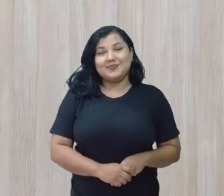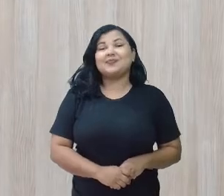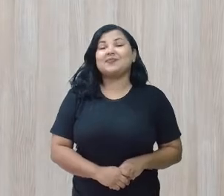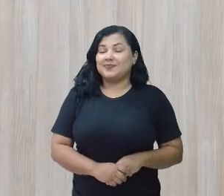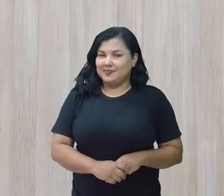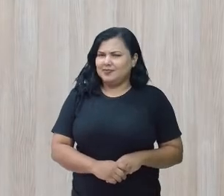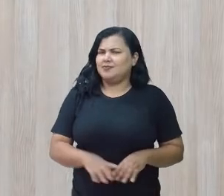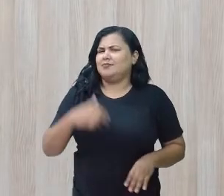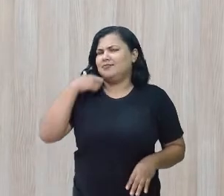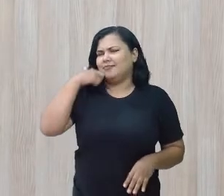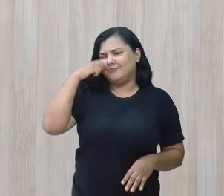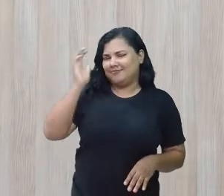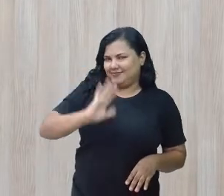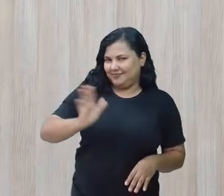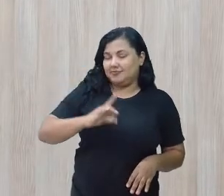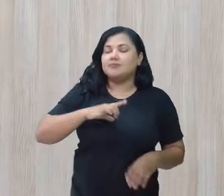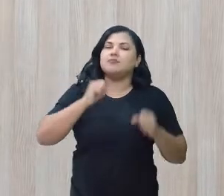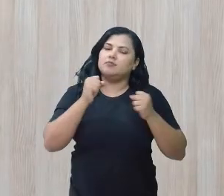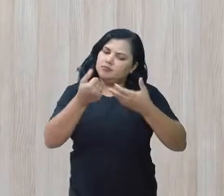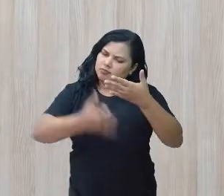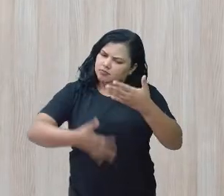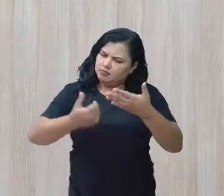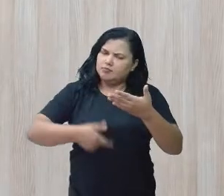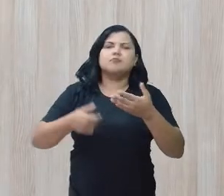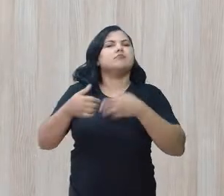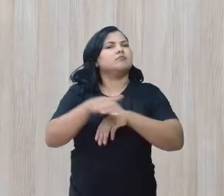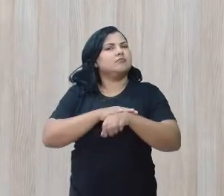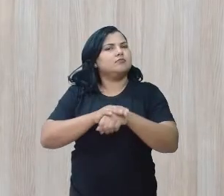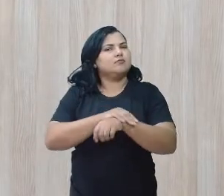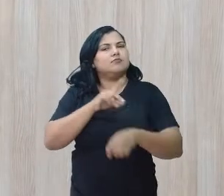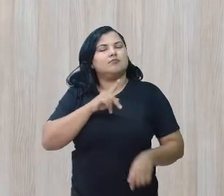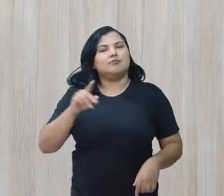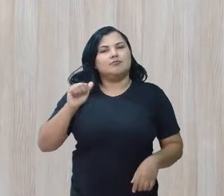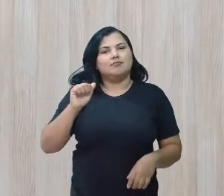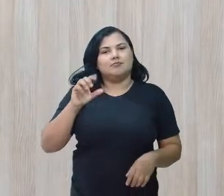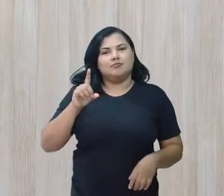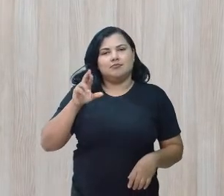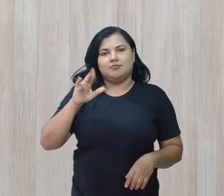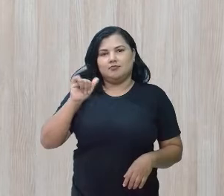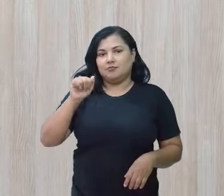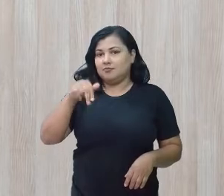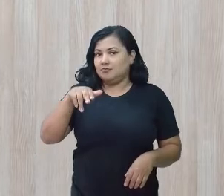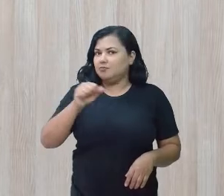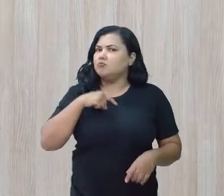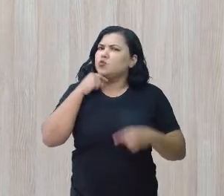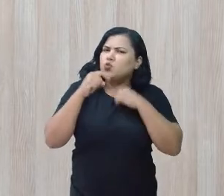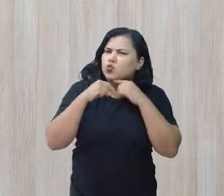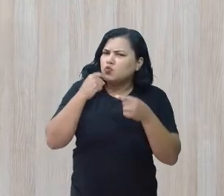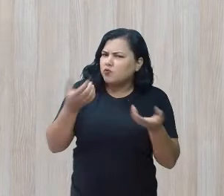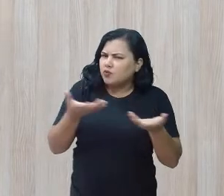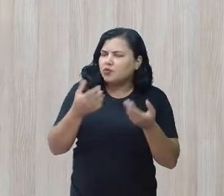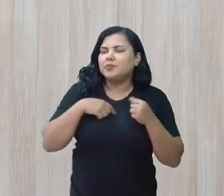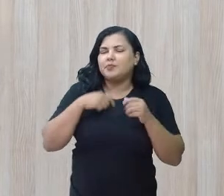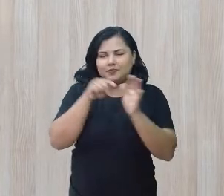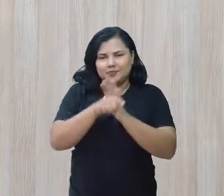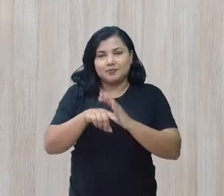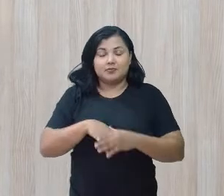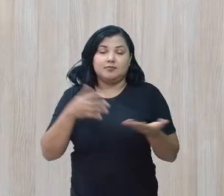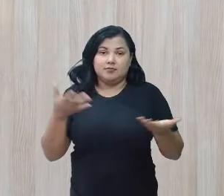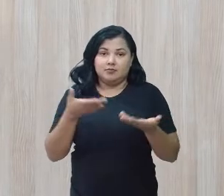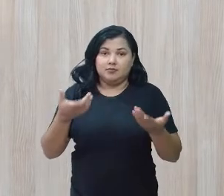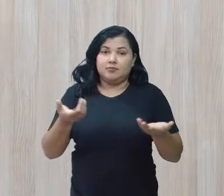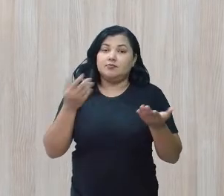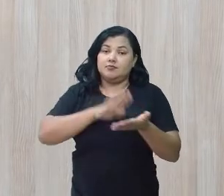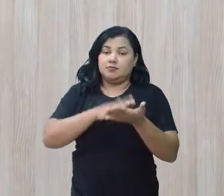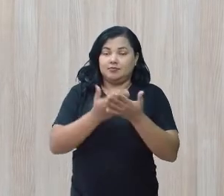Isso, não se acanhem, tá certo? Podem falar com a professora Adriana, que ela está atenta aí para esclarecer as dúvidas de vocês. Quem faz a tradução simultânea hoje para a